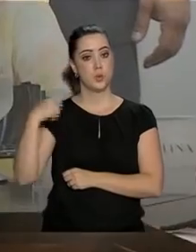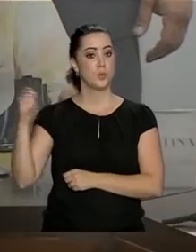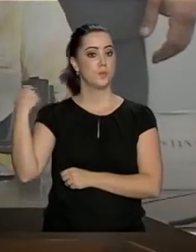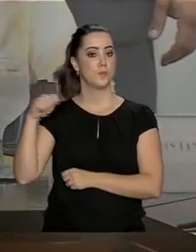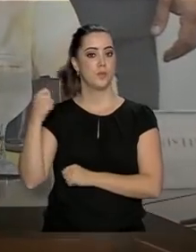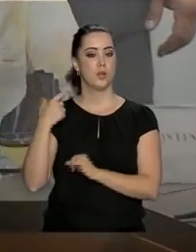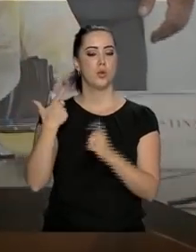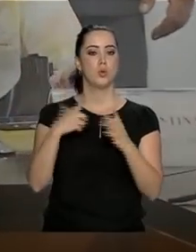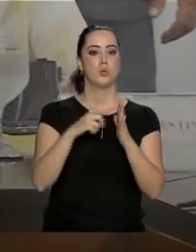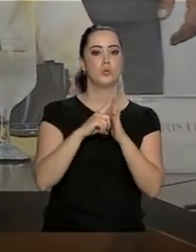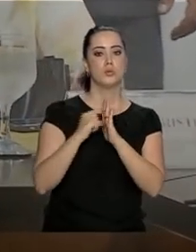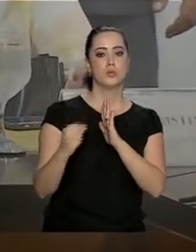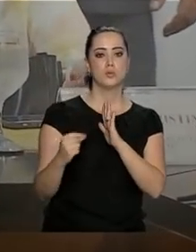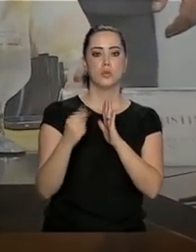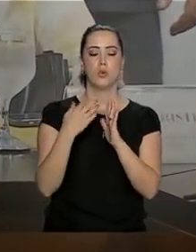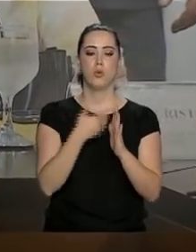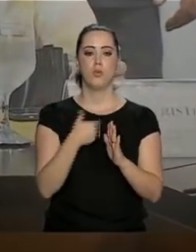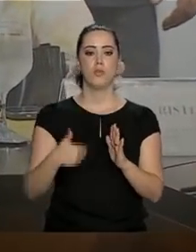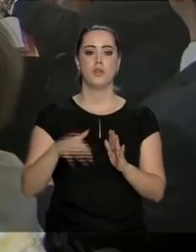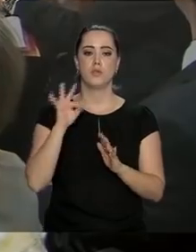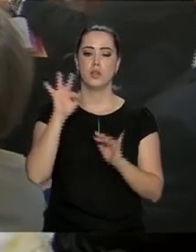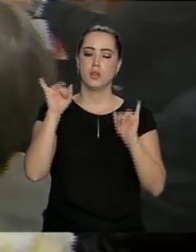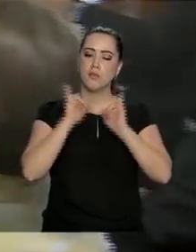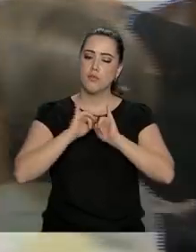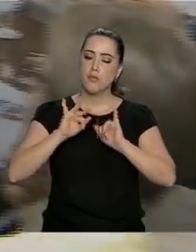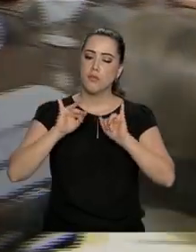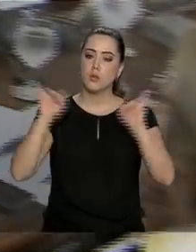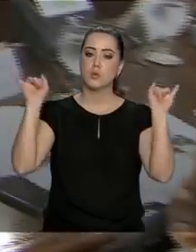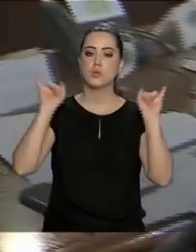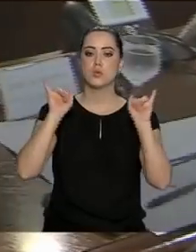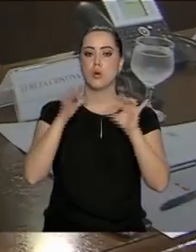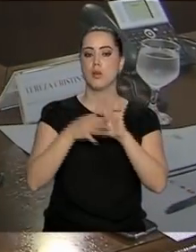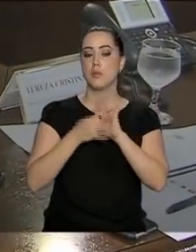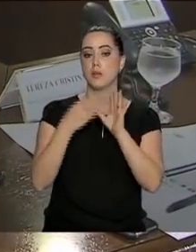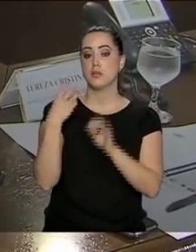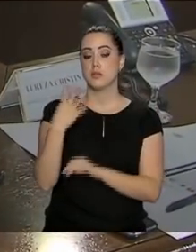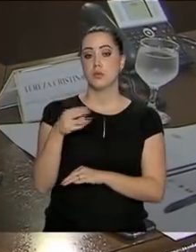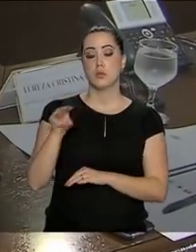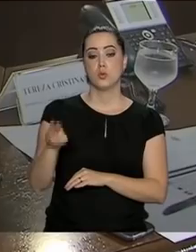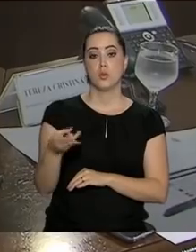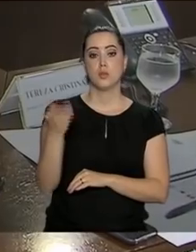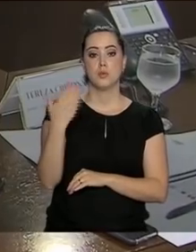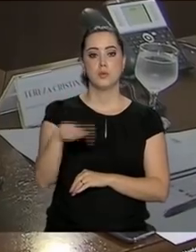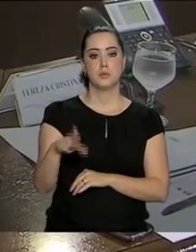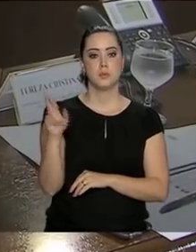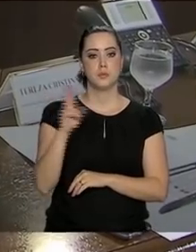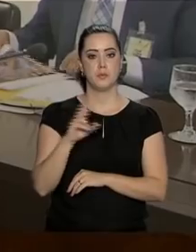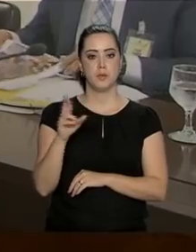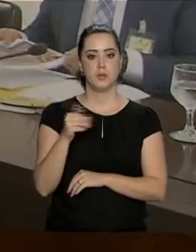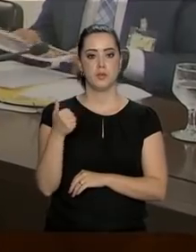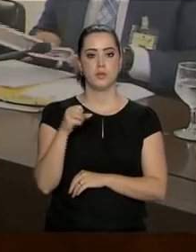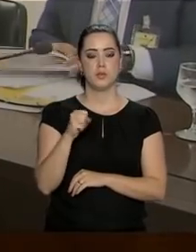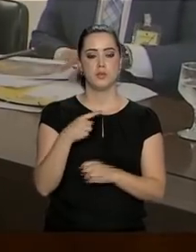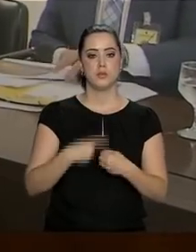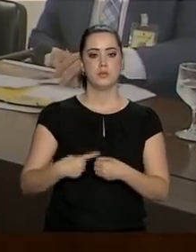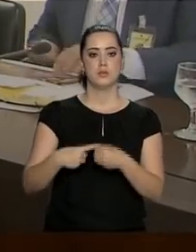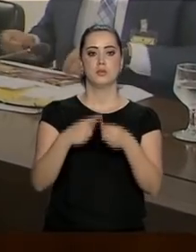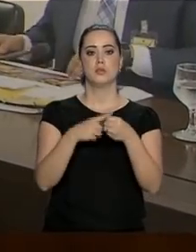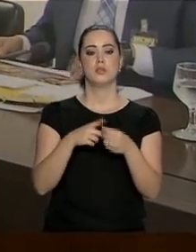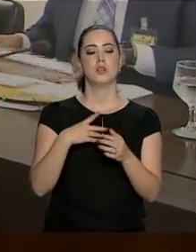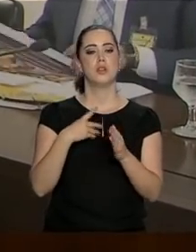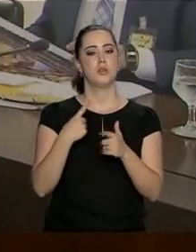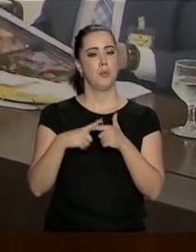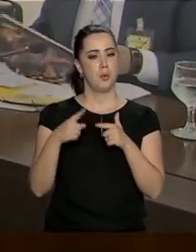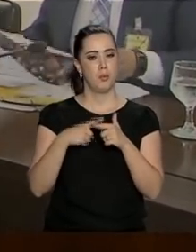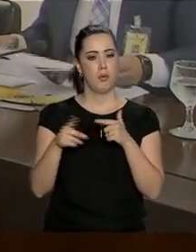no Palácio do Planalto. O governo federal anunciou a liberação de R$4,5 milhões para 18 cidades